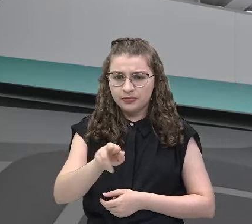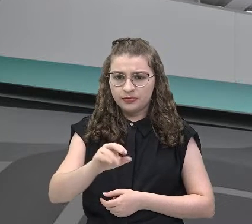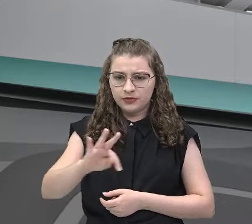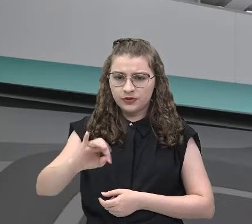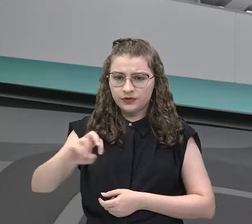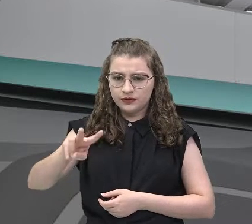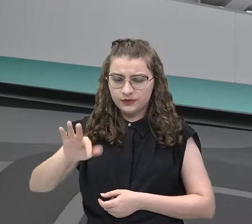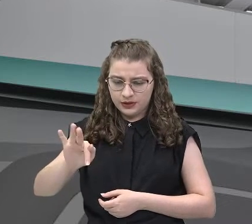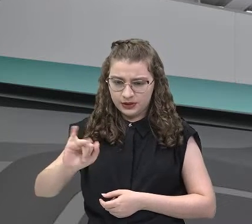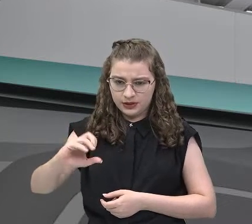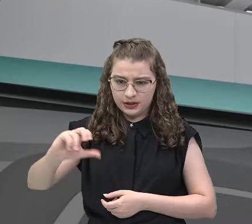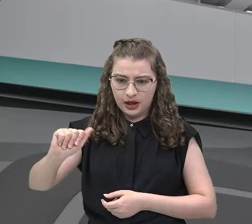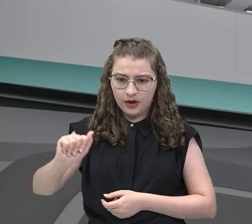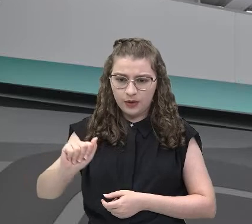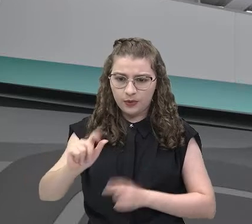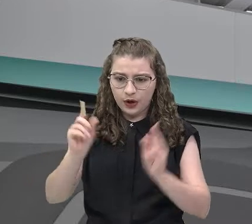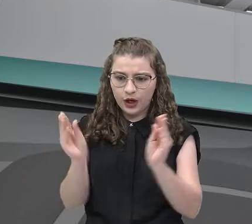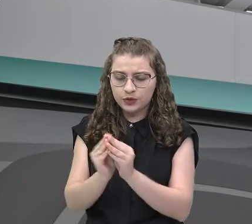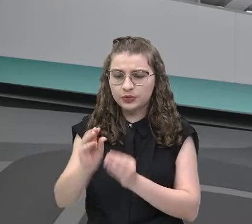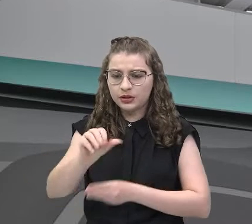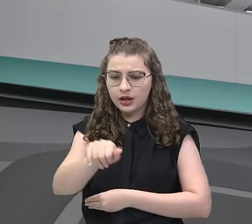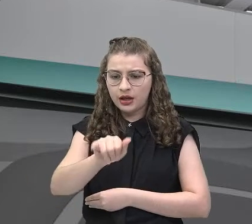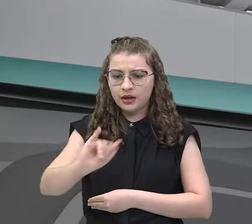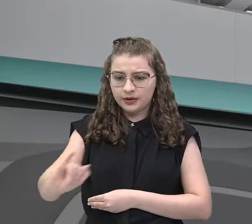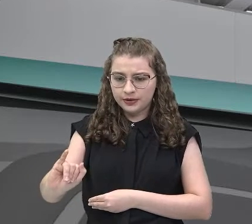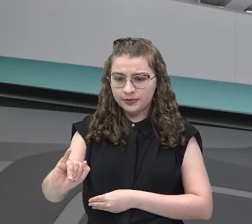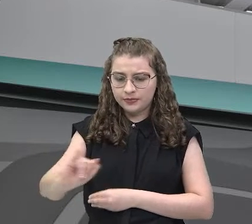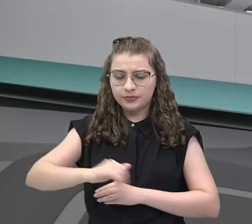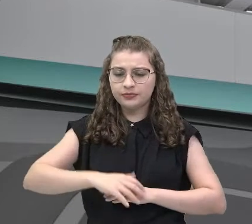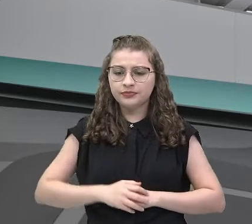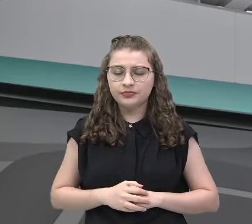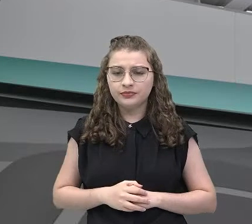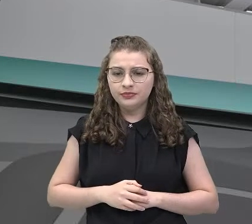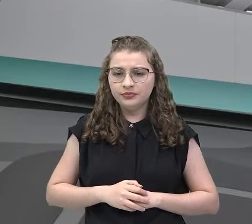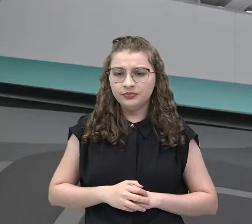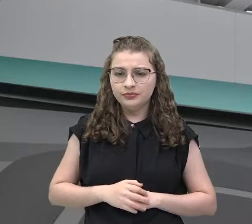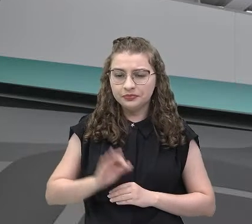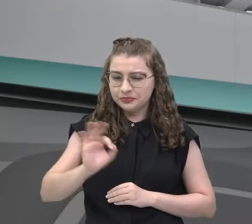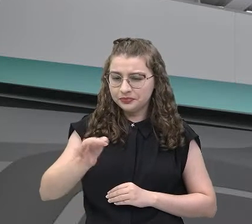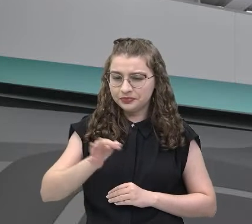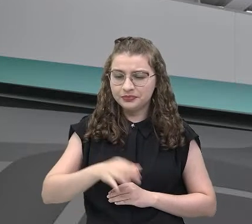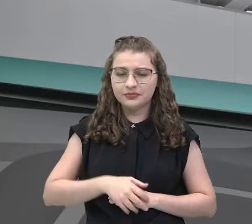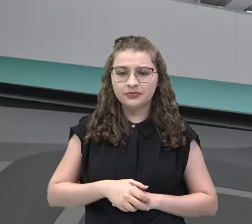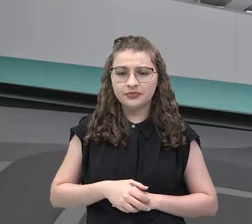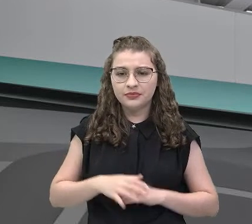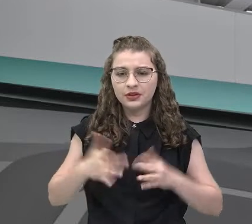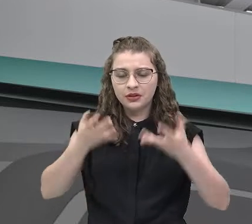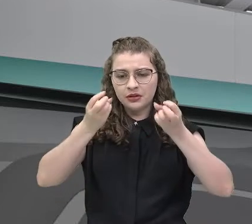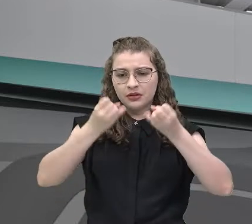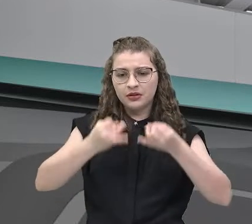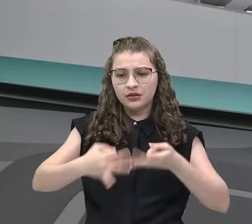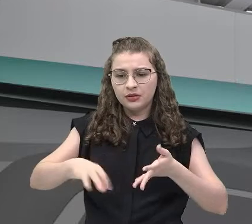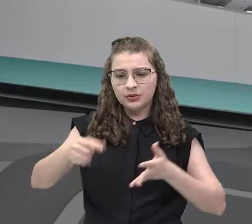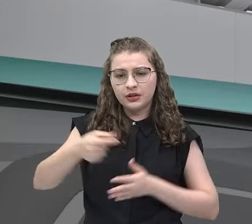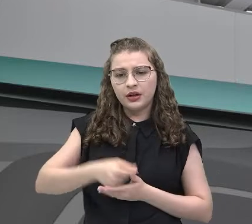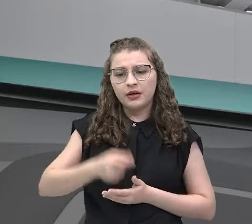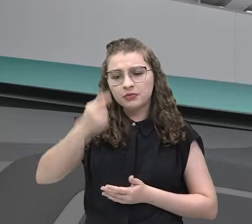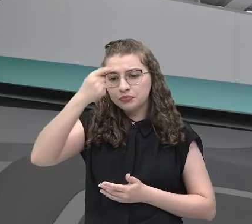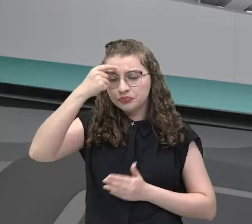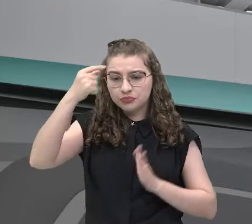essa palavra vai aparecer bastante, AI, Artificial Intelligence, certo? Então, ele vai falar um pouquinho